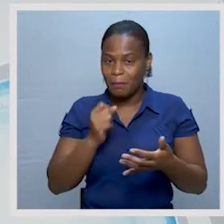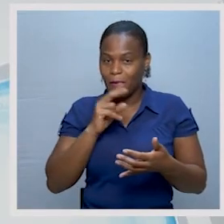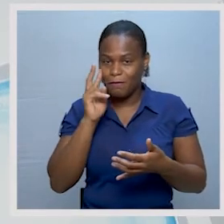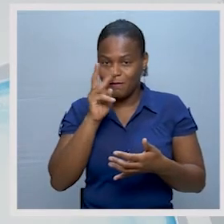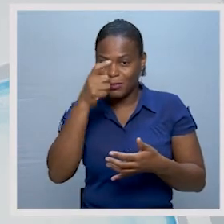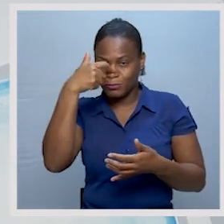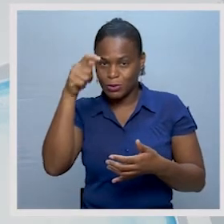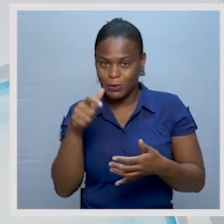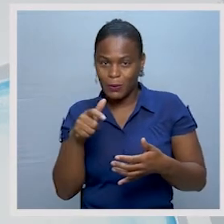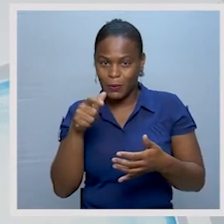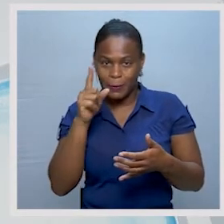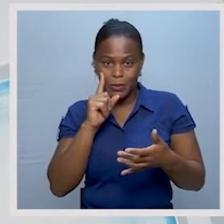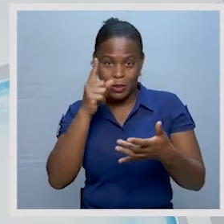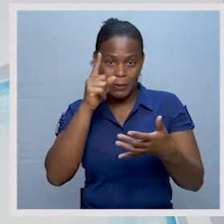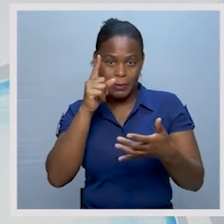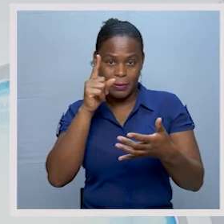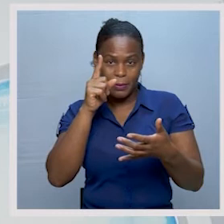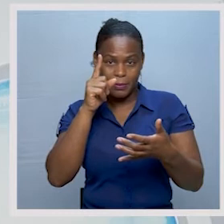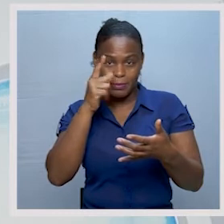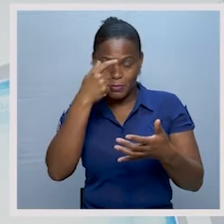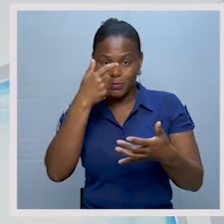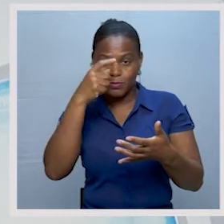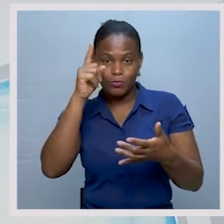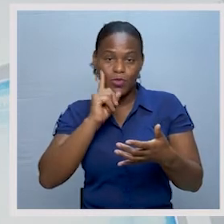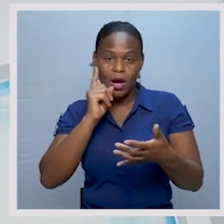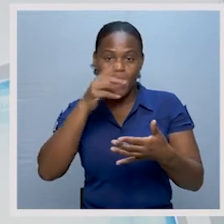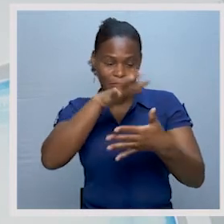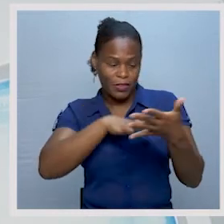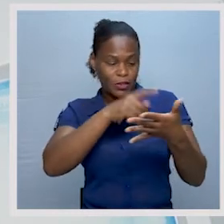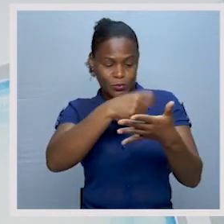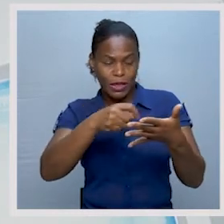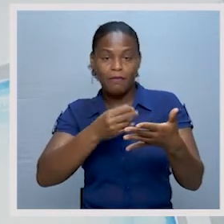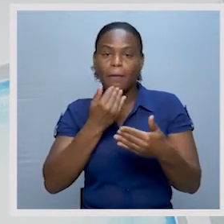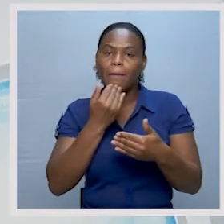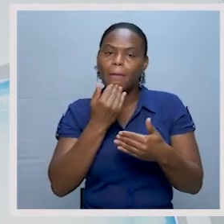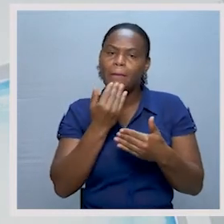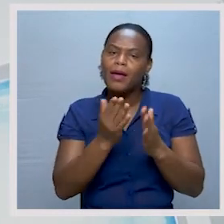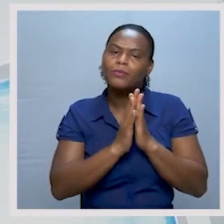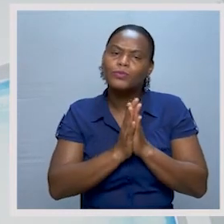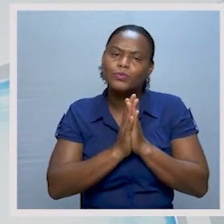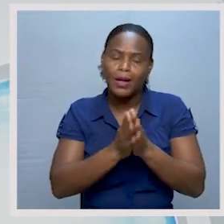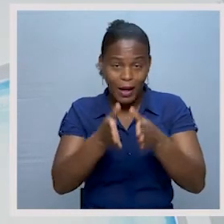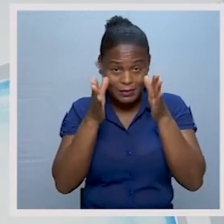a autora está a apelar, não é? chamar atenção